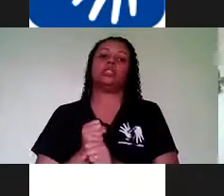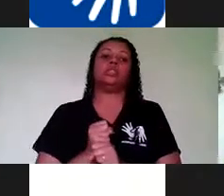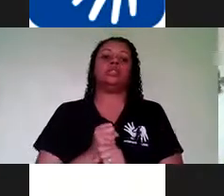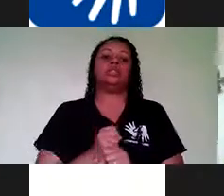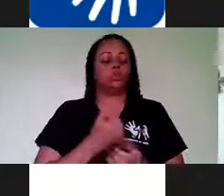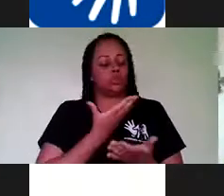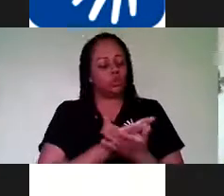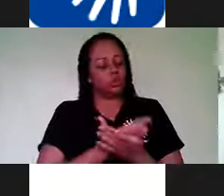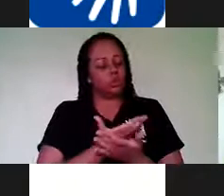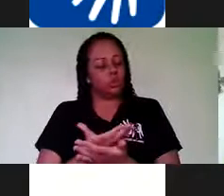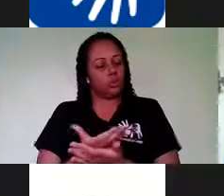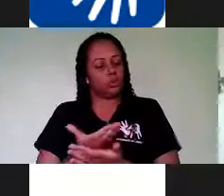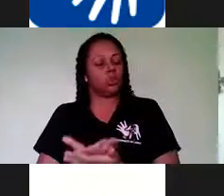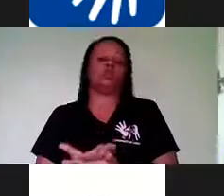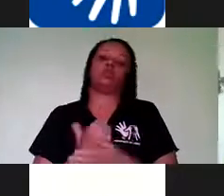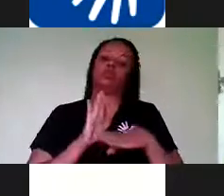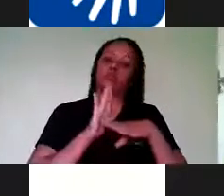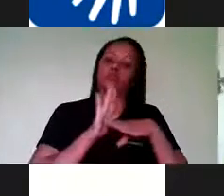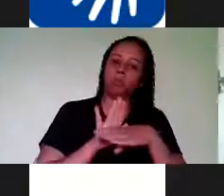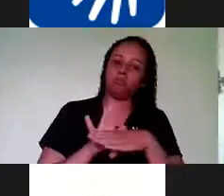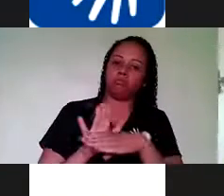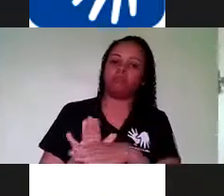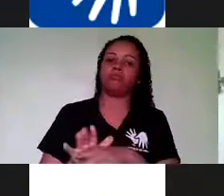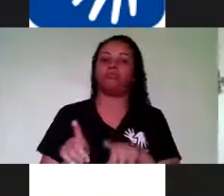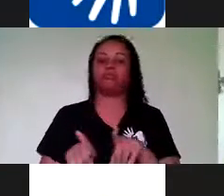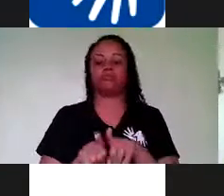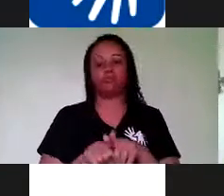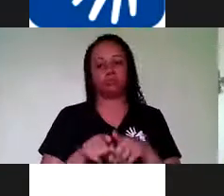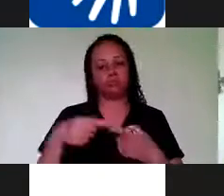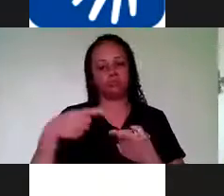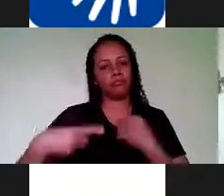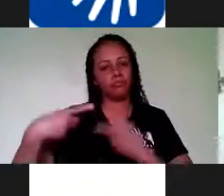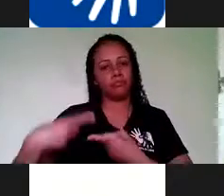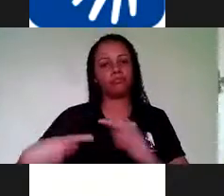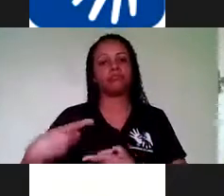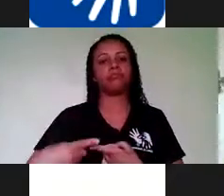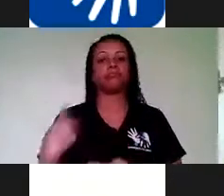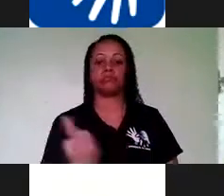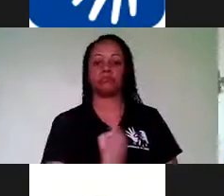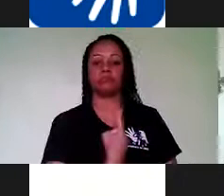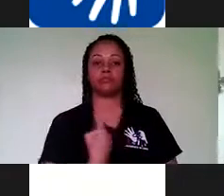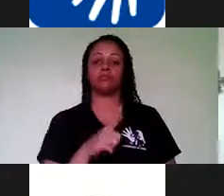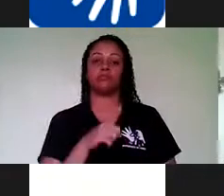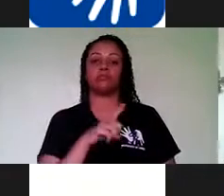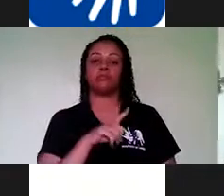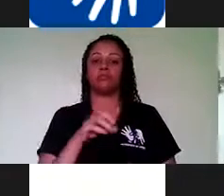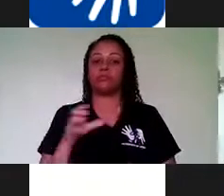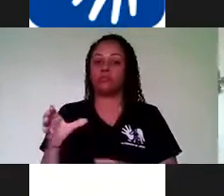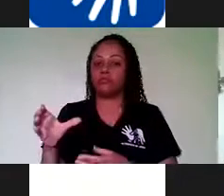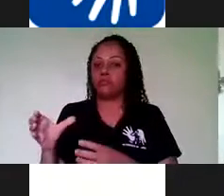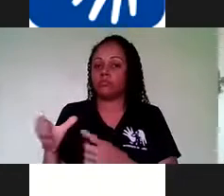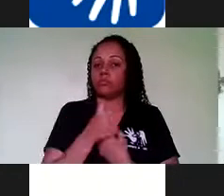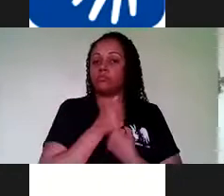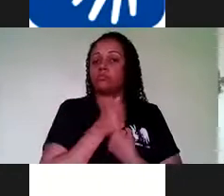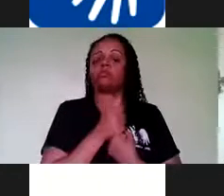e a contribuir nessa discussão. E nós, basicamente, temos defendido que o índice